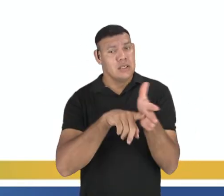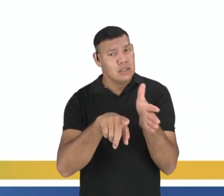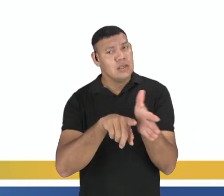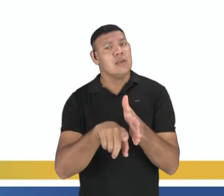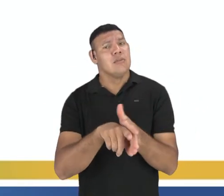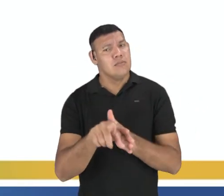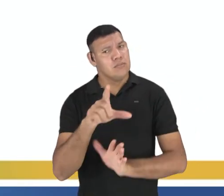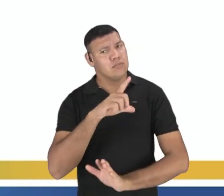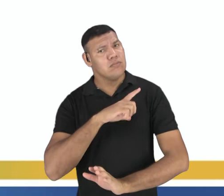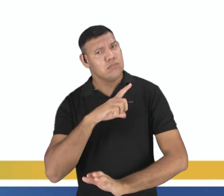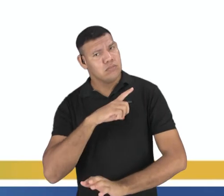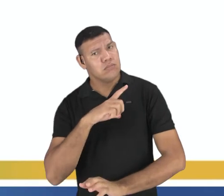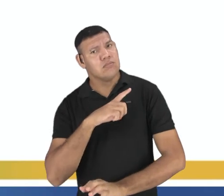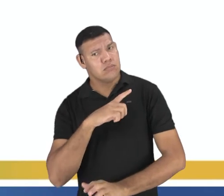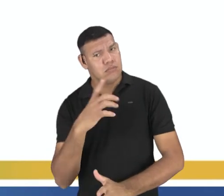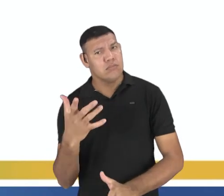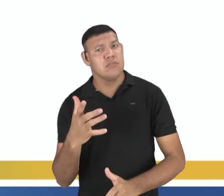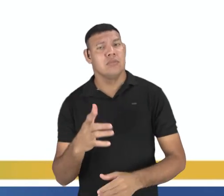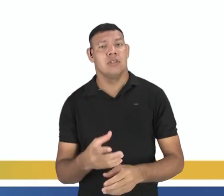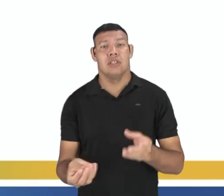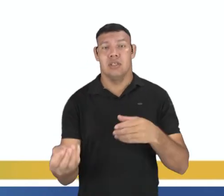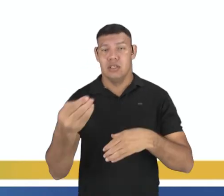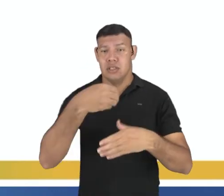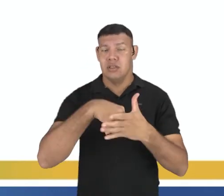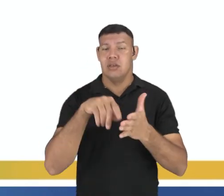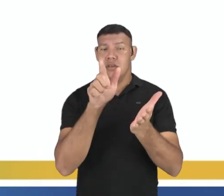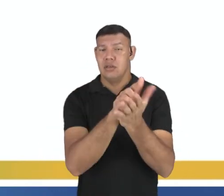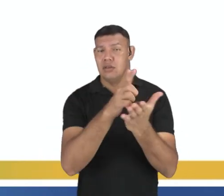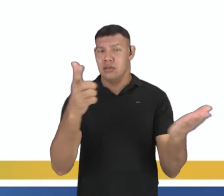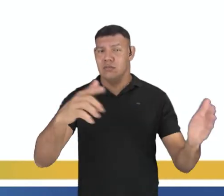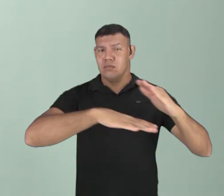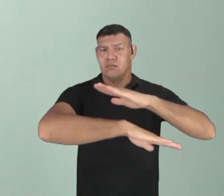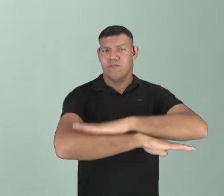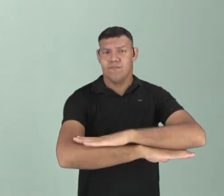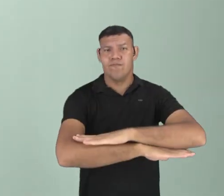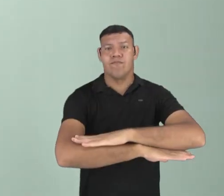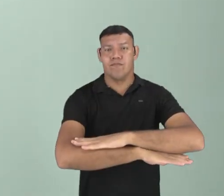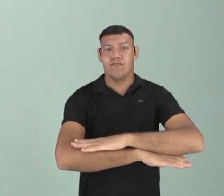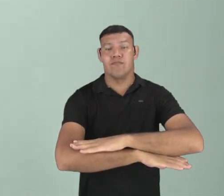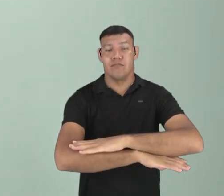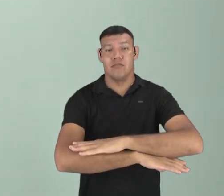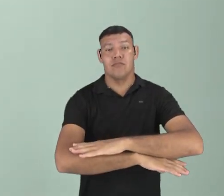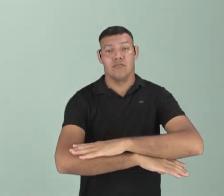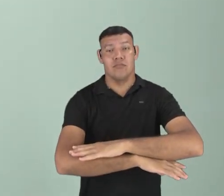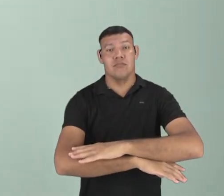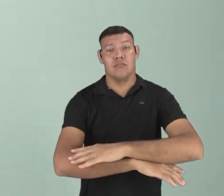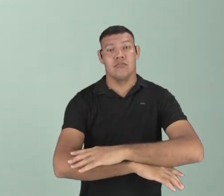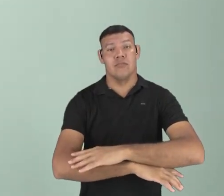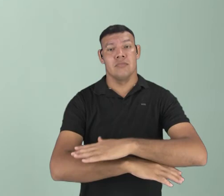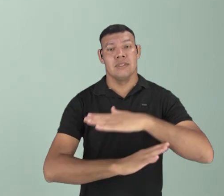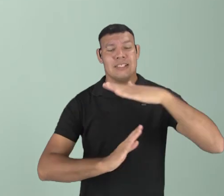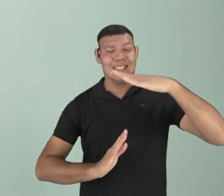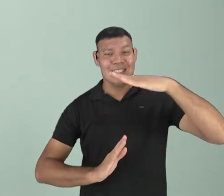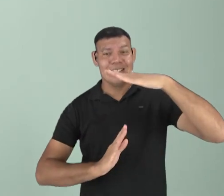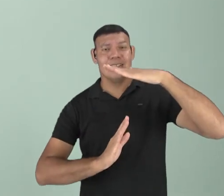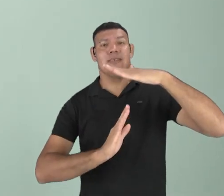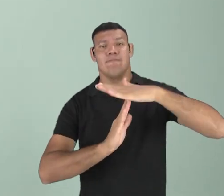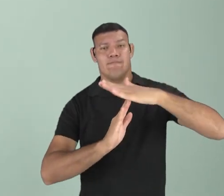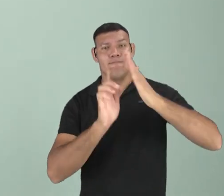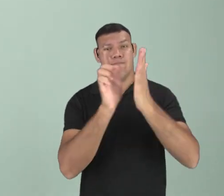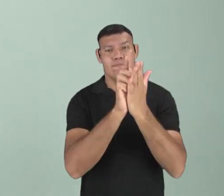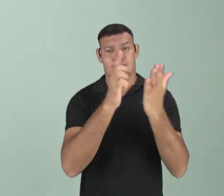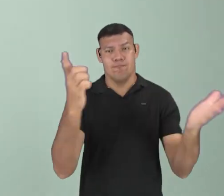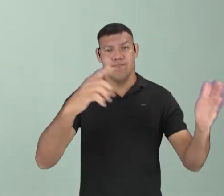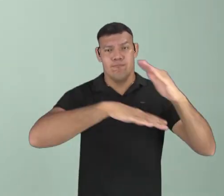questionamento muito grande dentro do jornalismo em si, que é até que ponto o jornal,